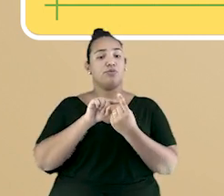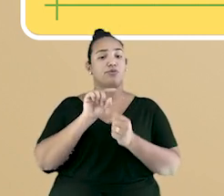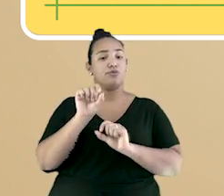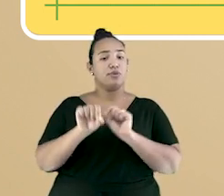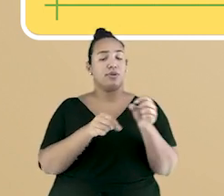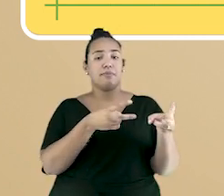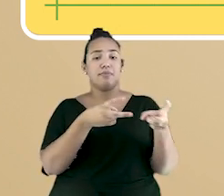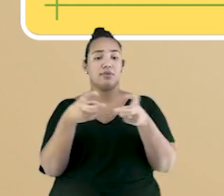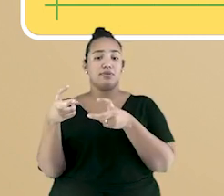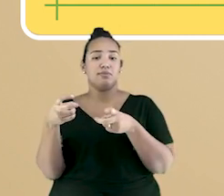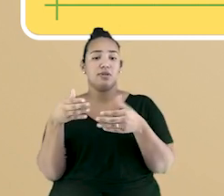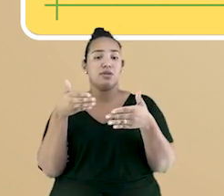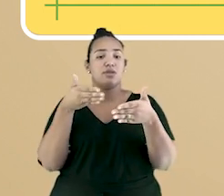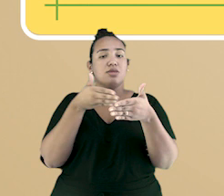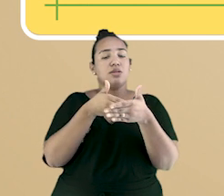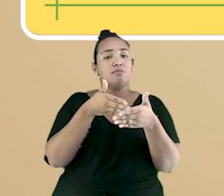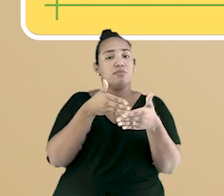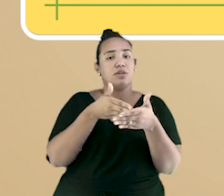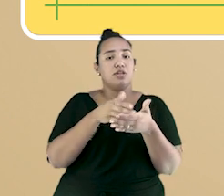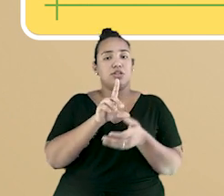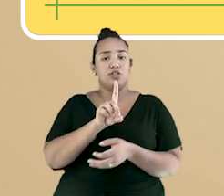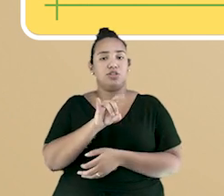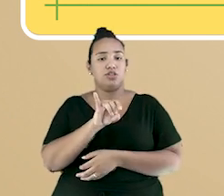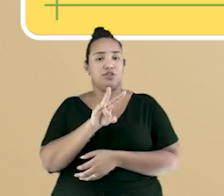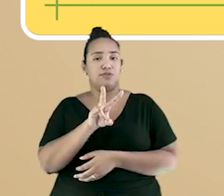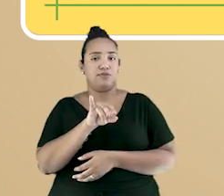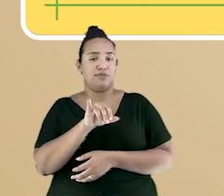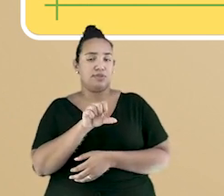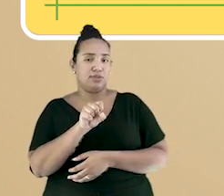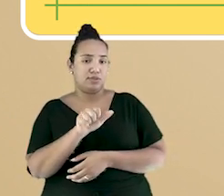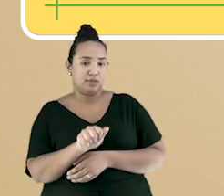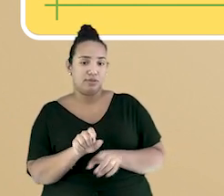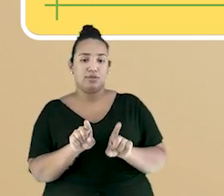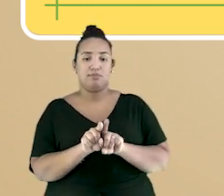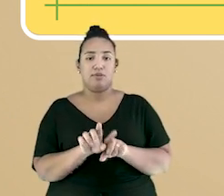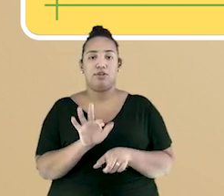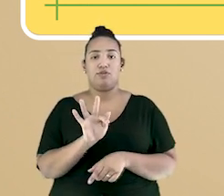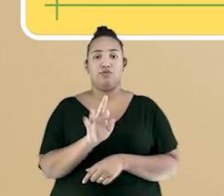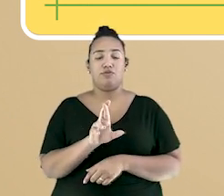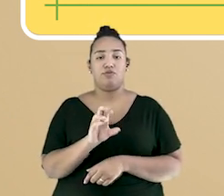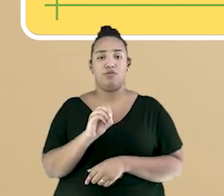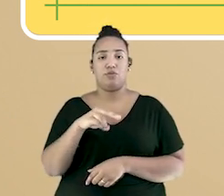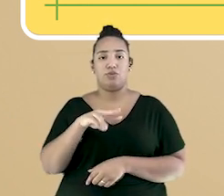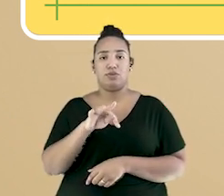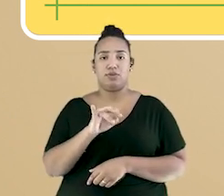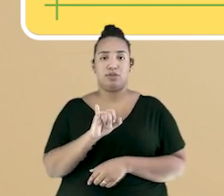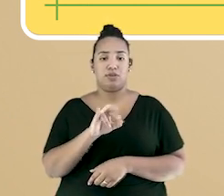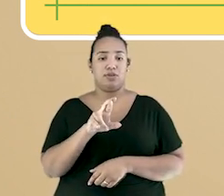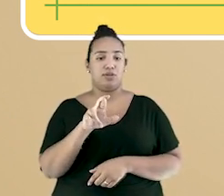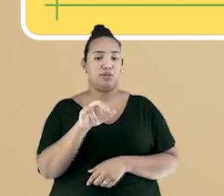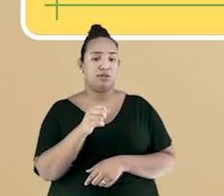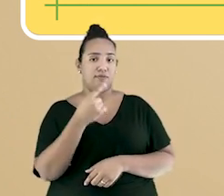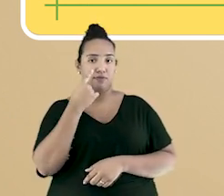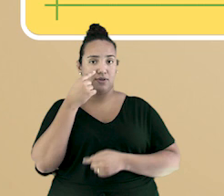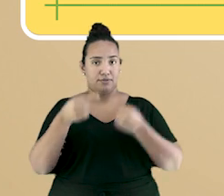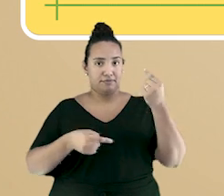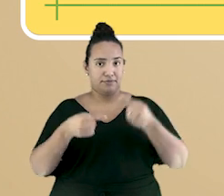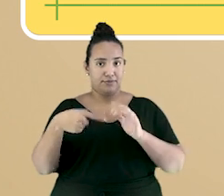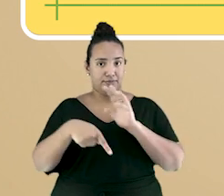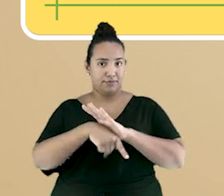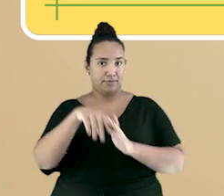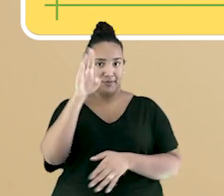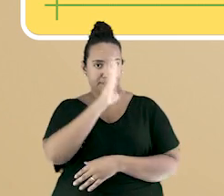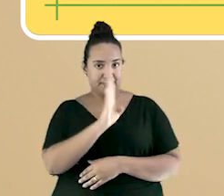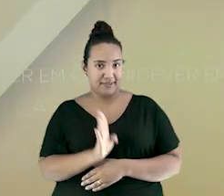O objetivo é entender o que é limite, divisa e fronteira, analisando a divisão política